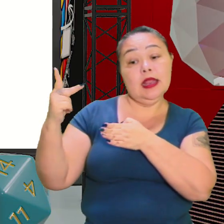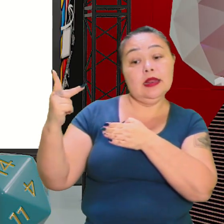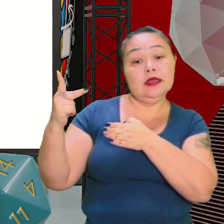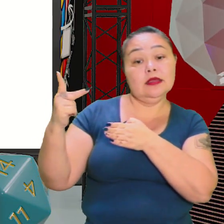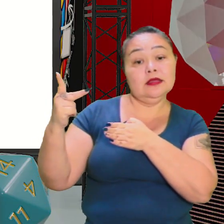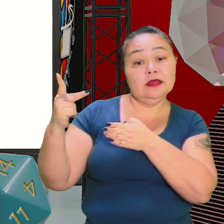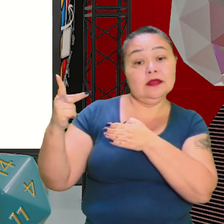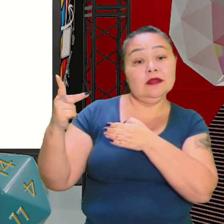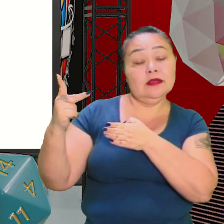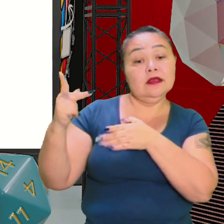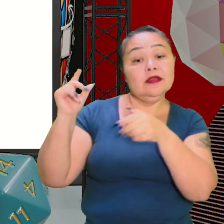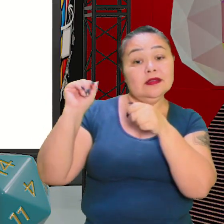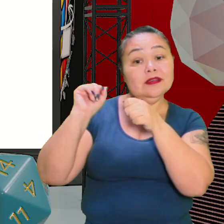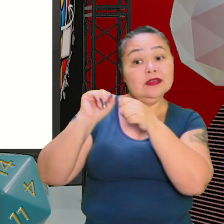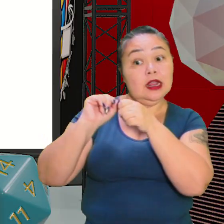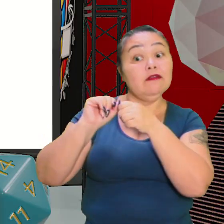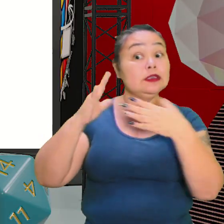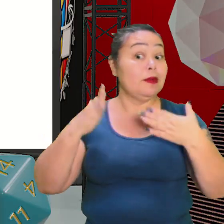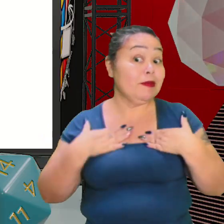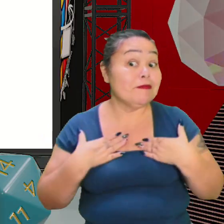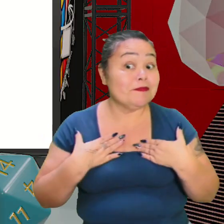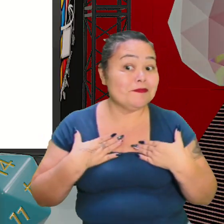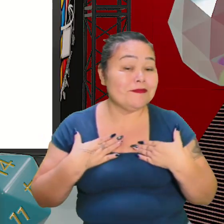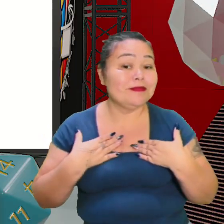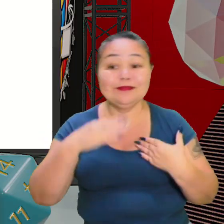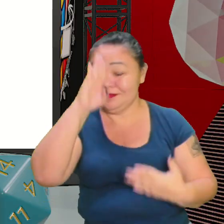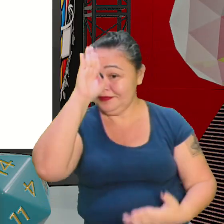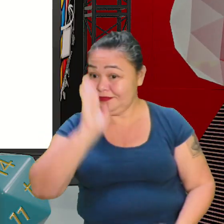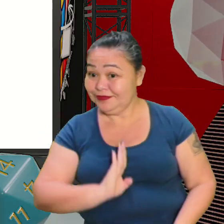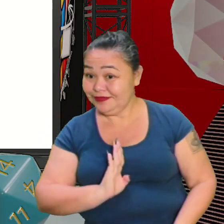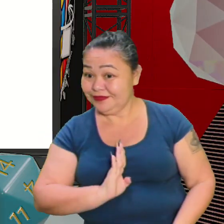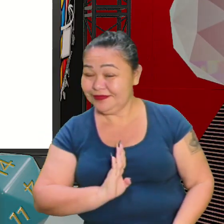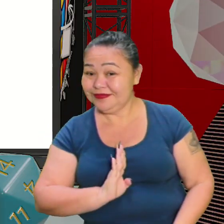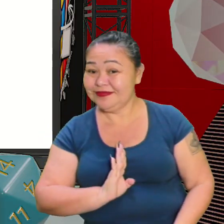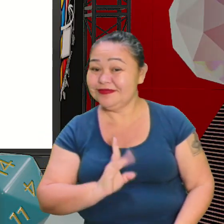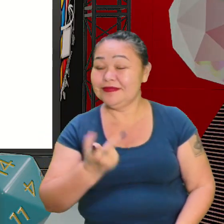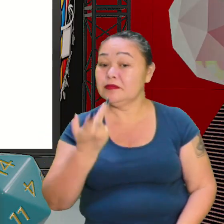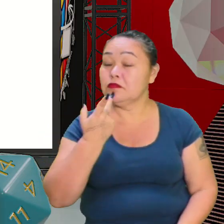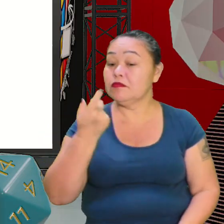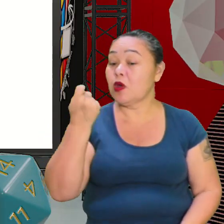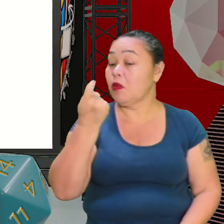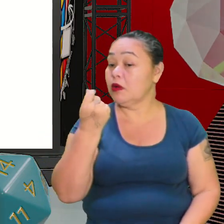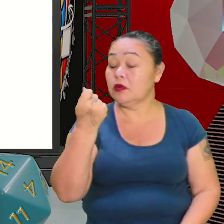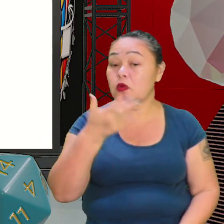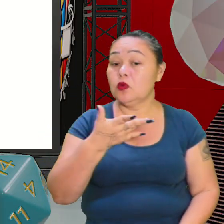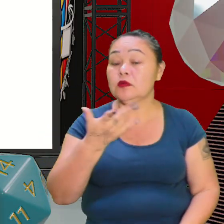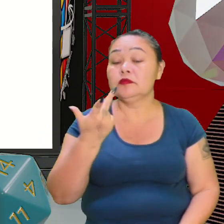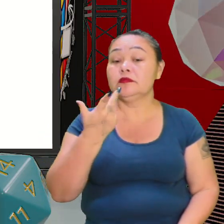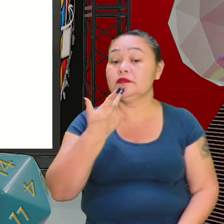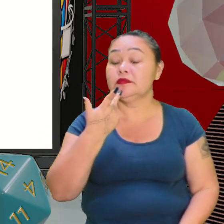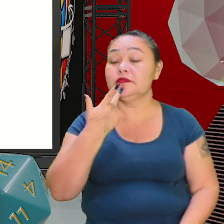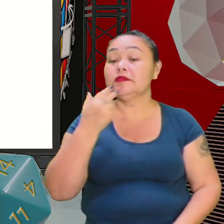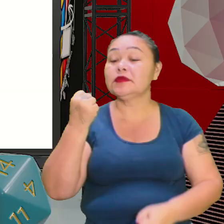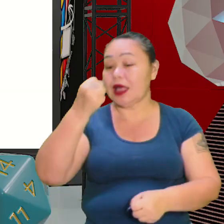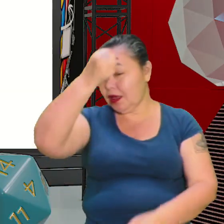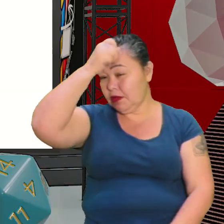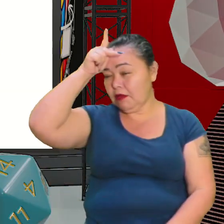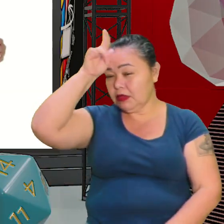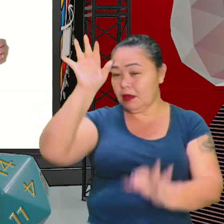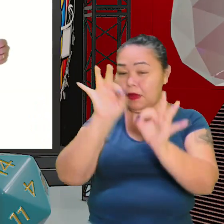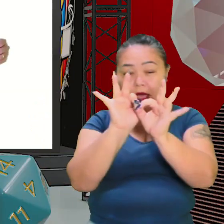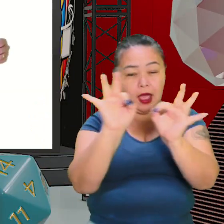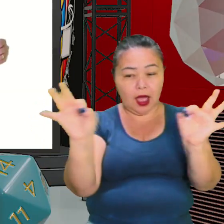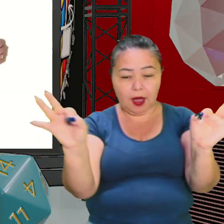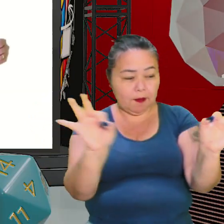dele. Ele fez para mim. E isso, de graça. Eu não posso nem cobrar, porque quando a prefeitura mandar alguém para